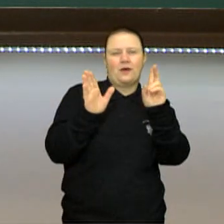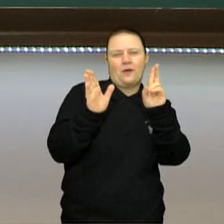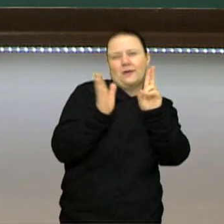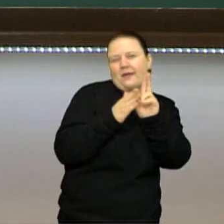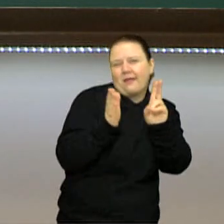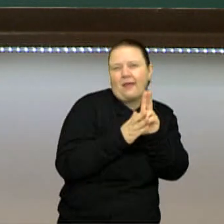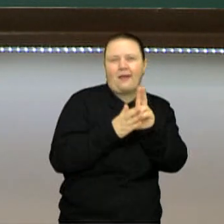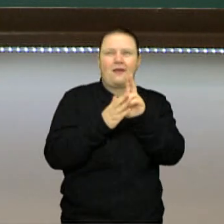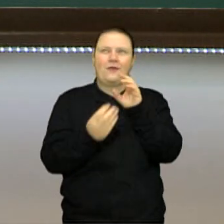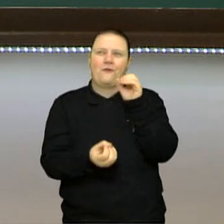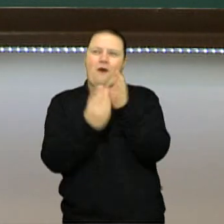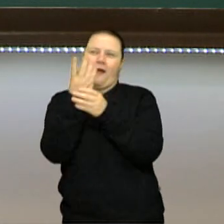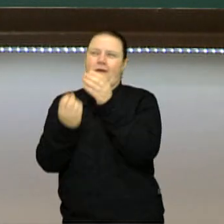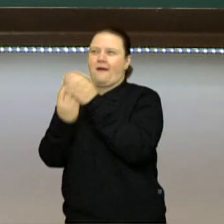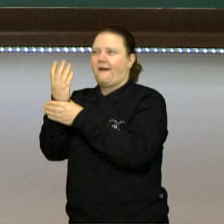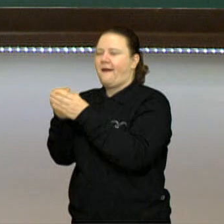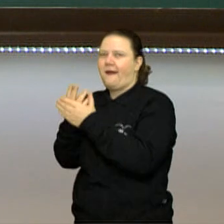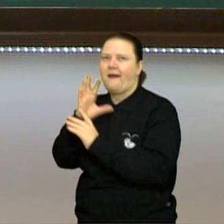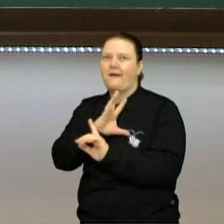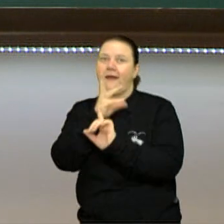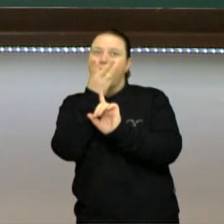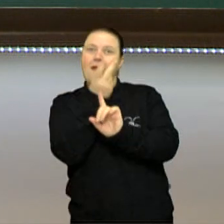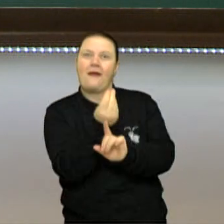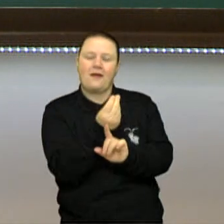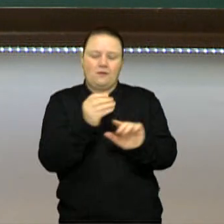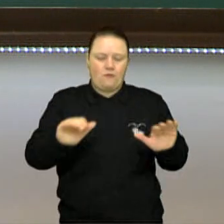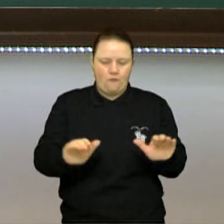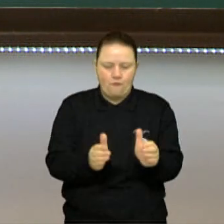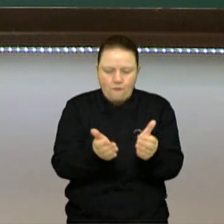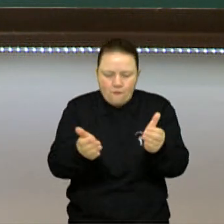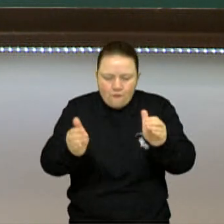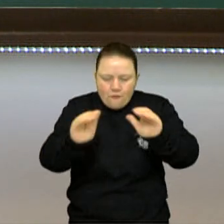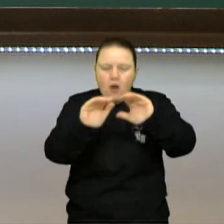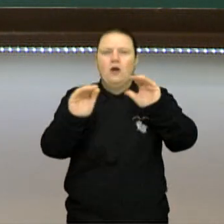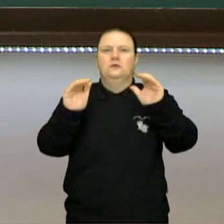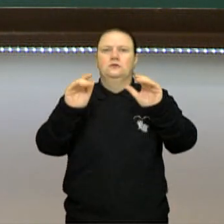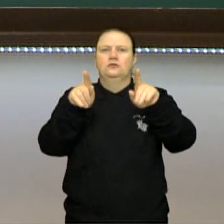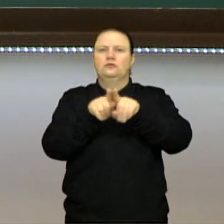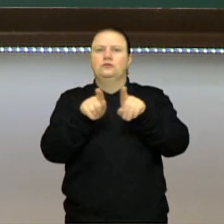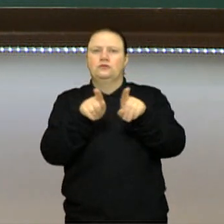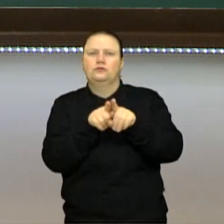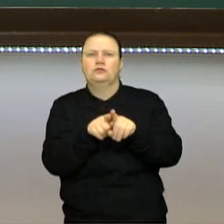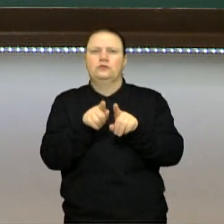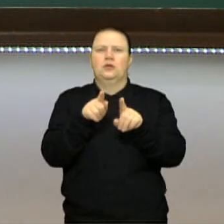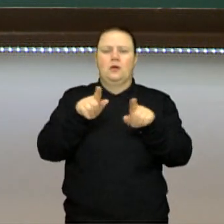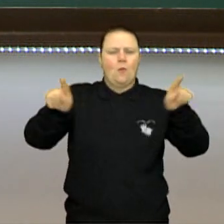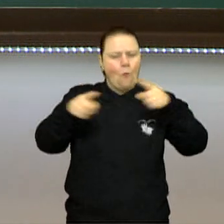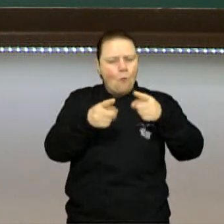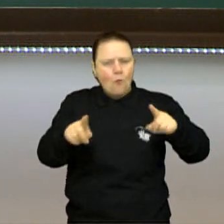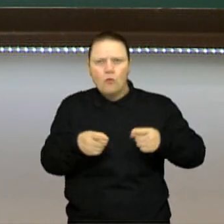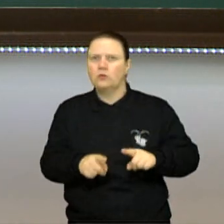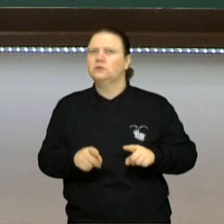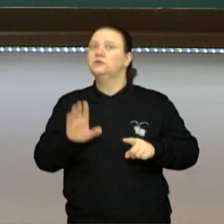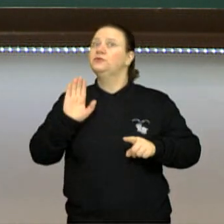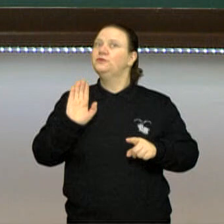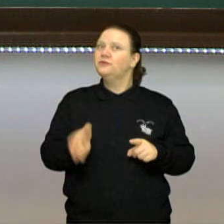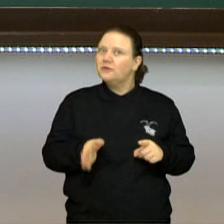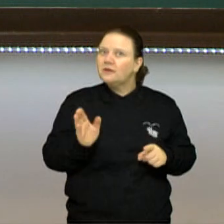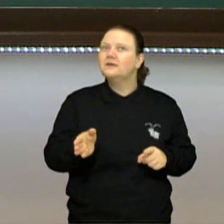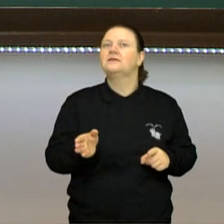Música, pinturas, vasos, cerâmicas, já tinha muita arte aqui.